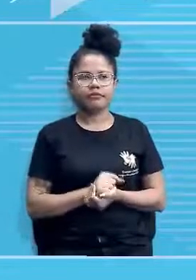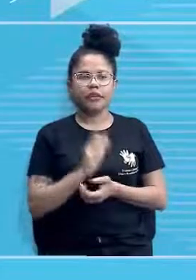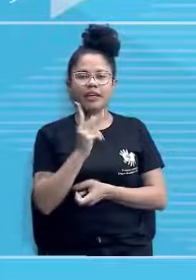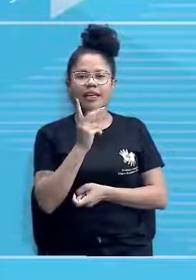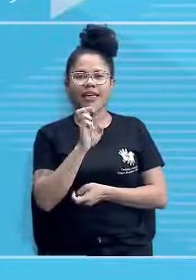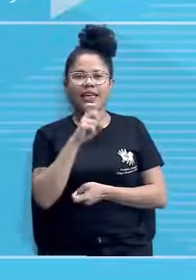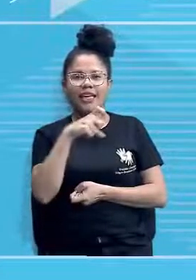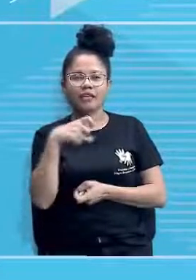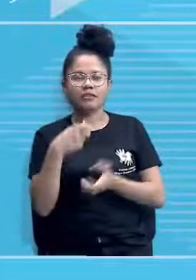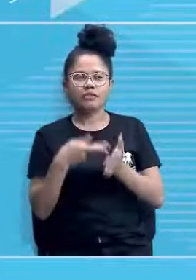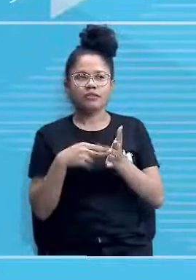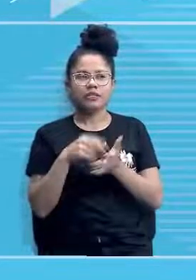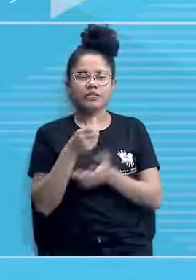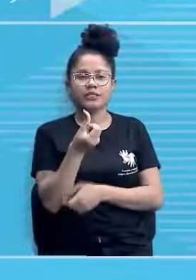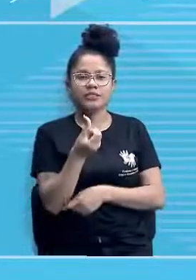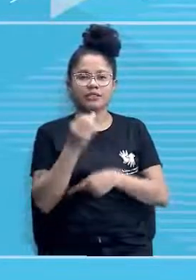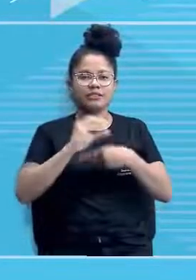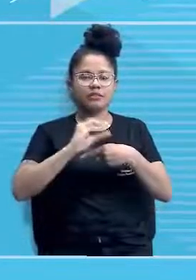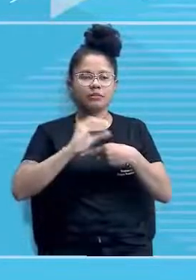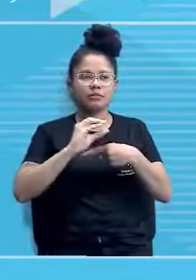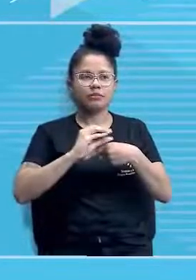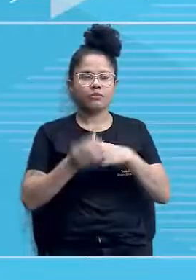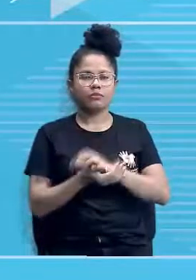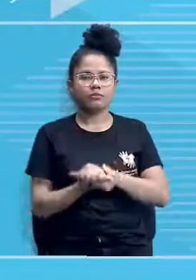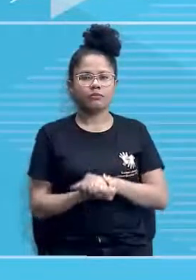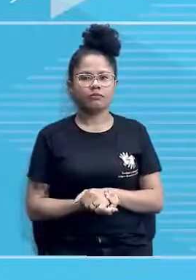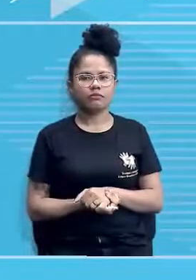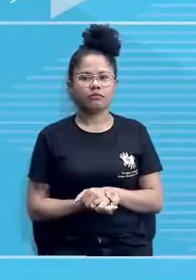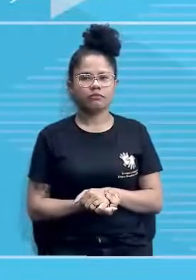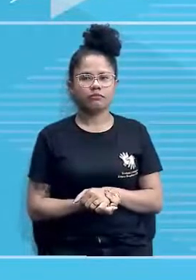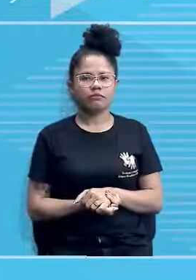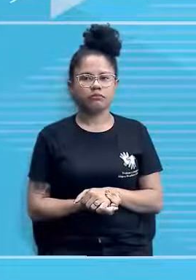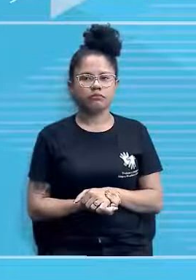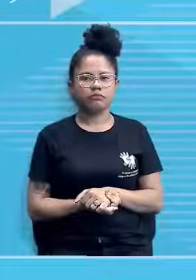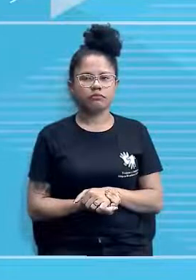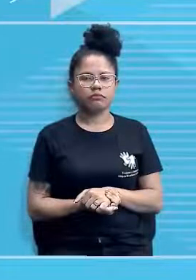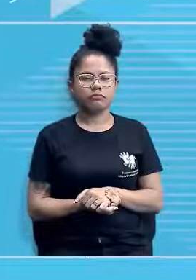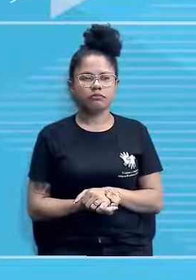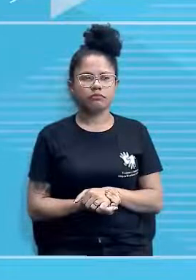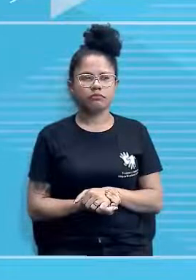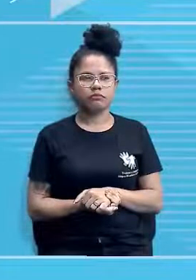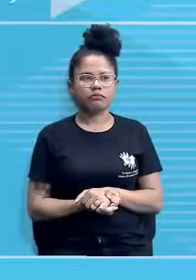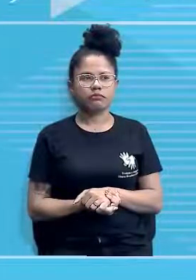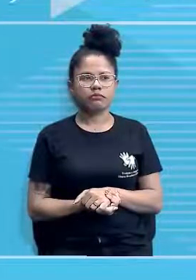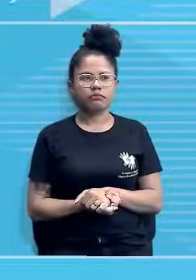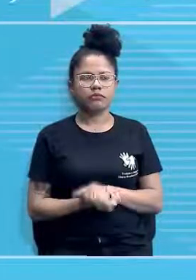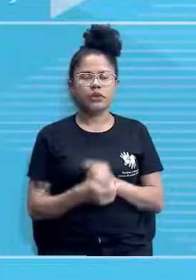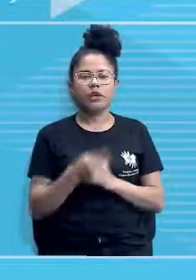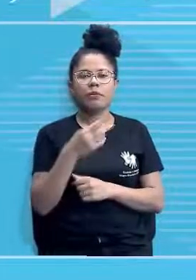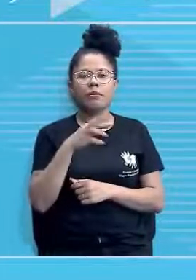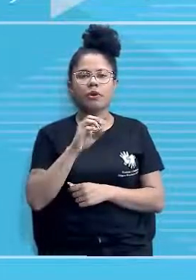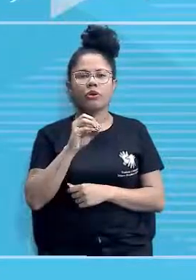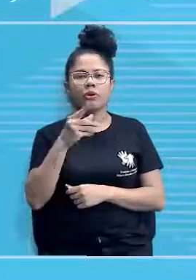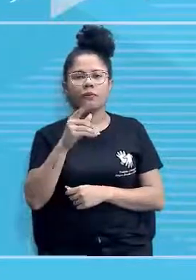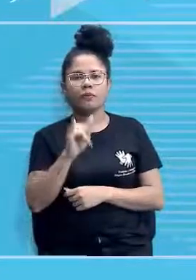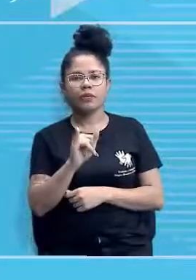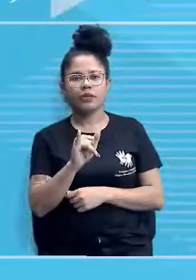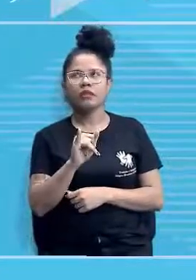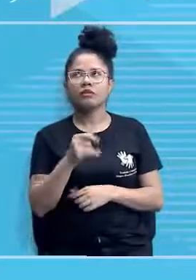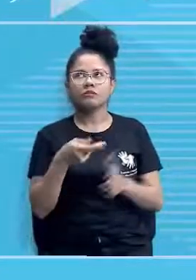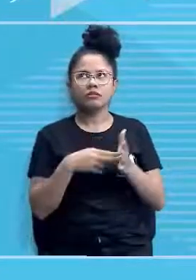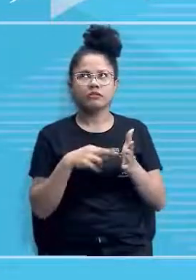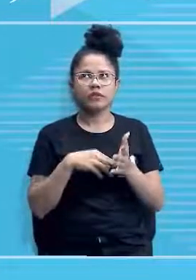hexham seis carbonos é que são seis carbonos a profissão traiso